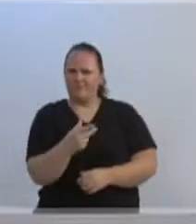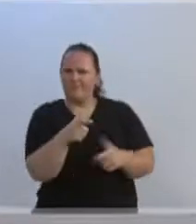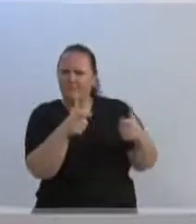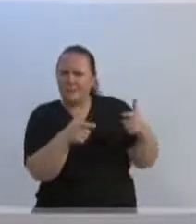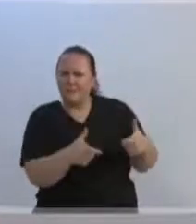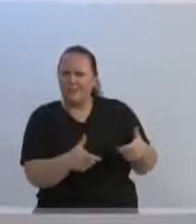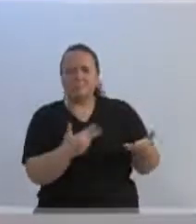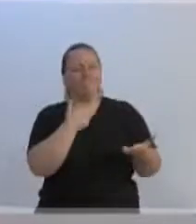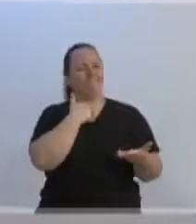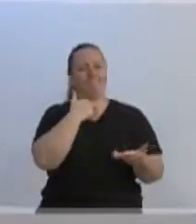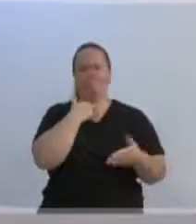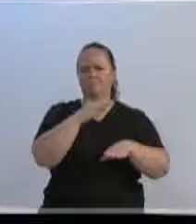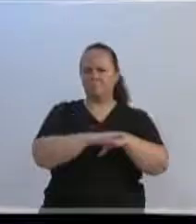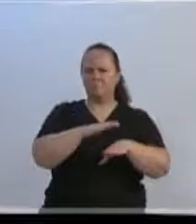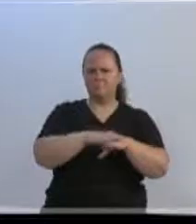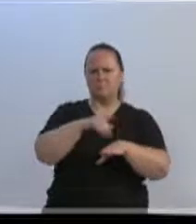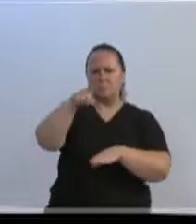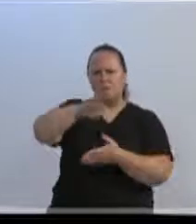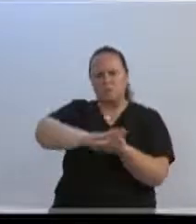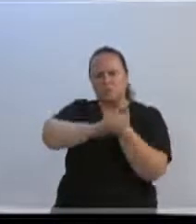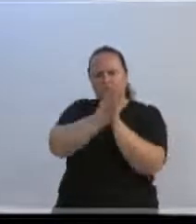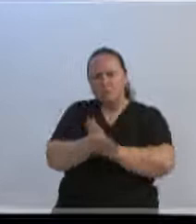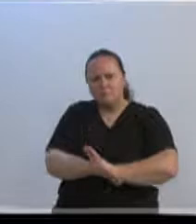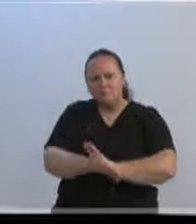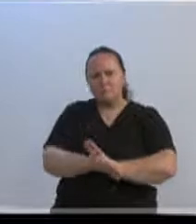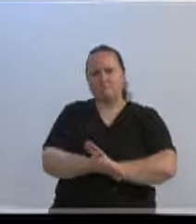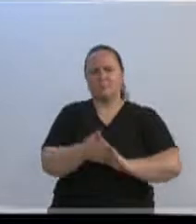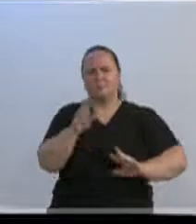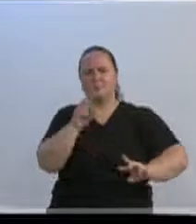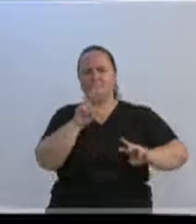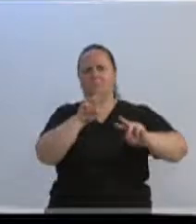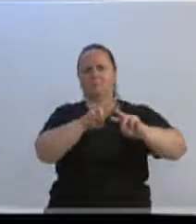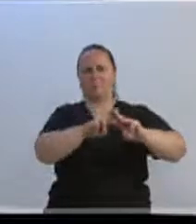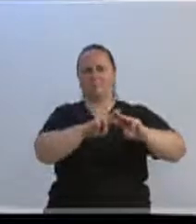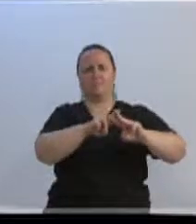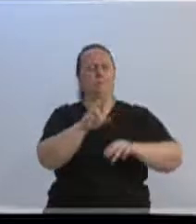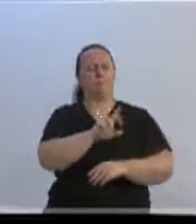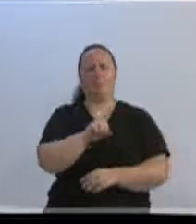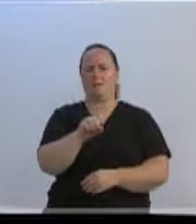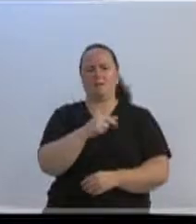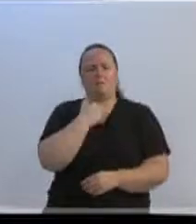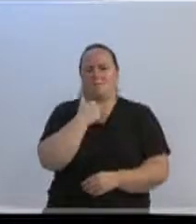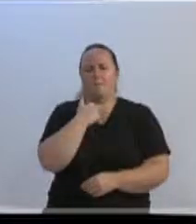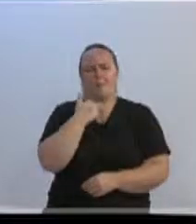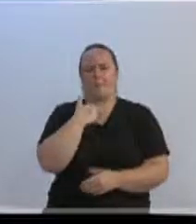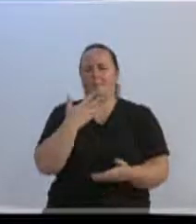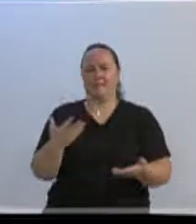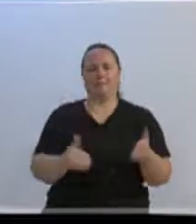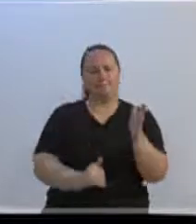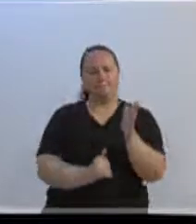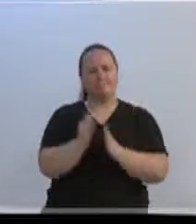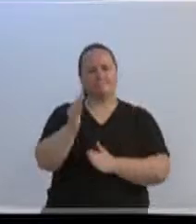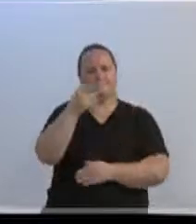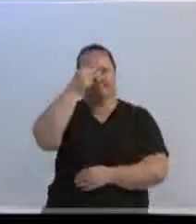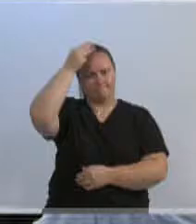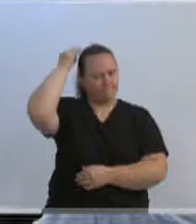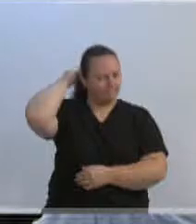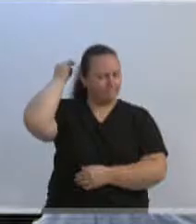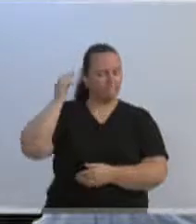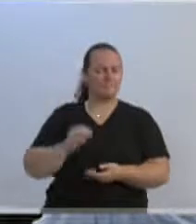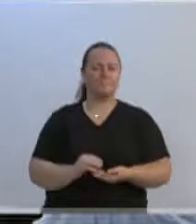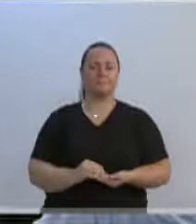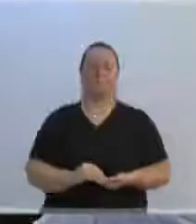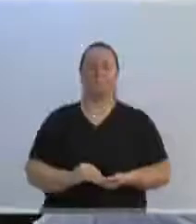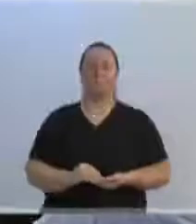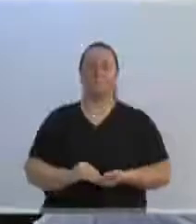por suas mãos ser destruída ash tag não à destruição da amazônia e fora temer obrigado